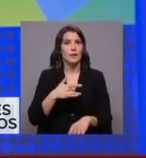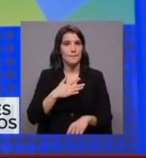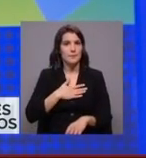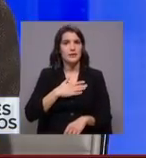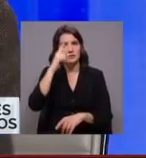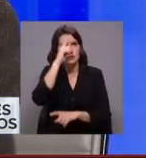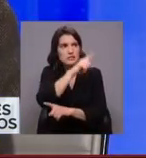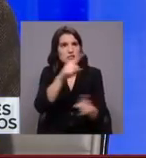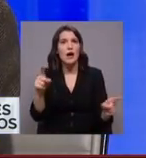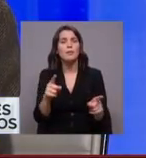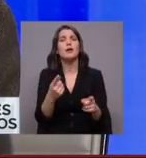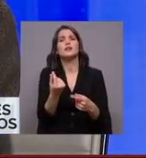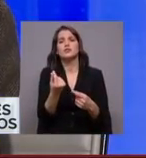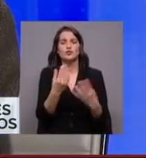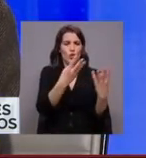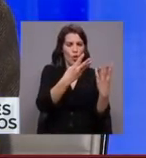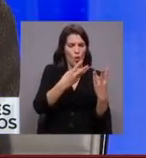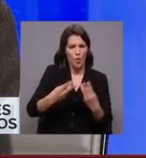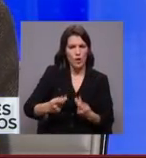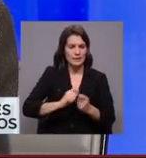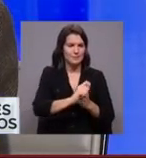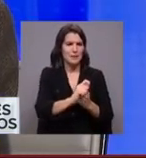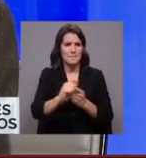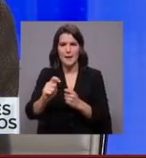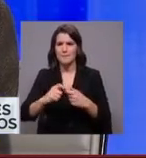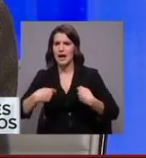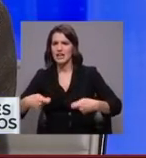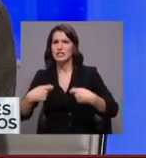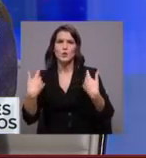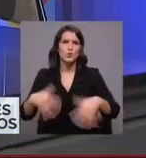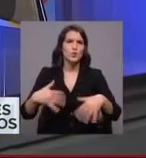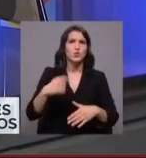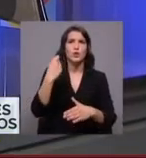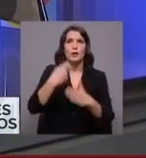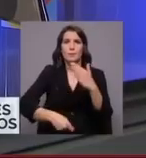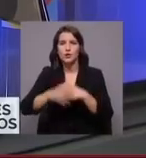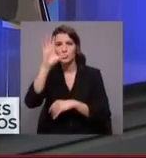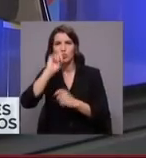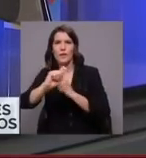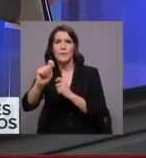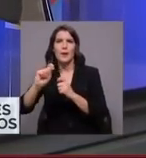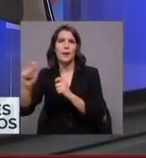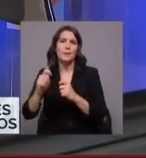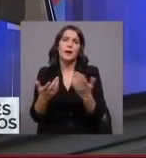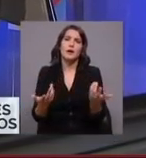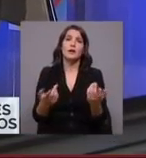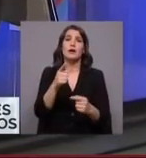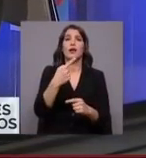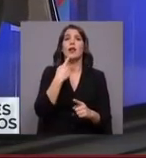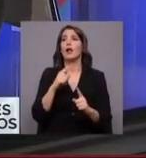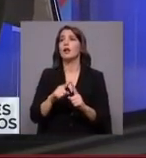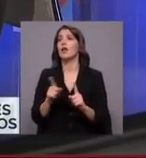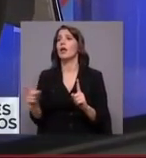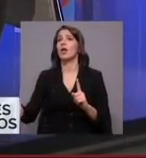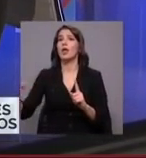empresários é que sabem Quais são os cursos de contas que tenho que pagar neste momento são elevadíssimos impostos que pagam o estado apresente registrada a volta e não responde ela só com você realmente ou não